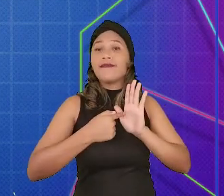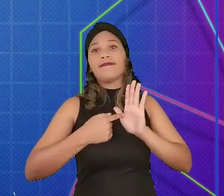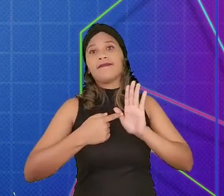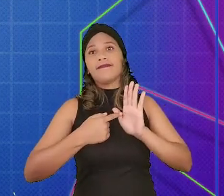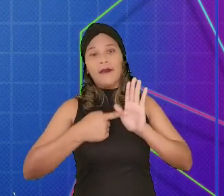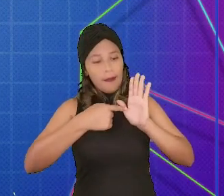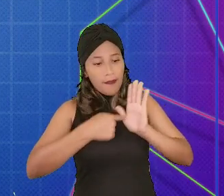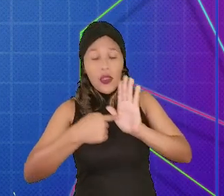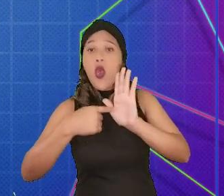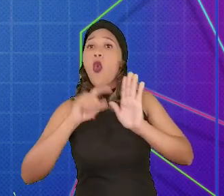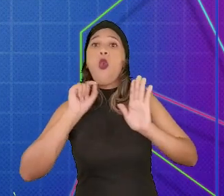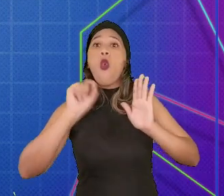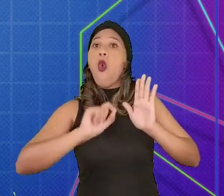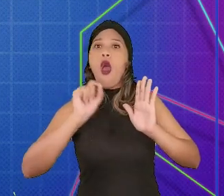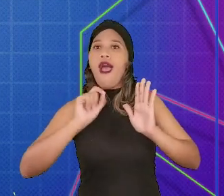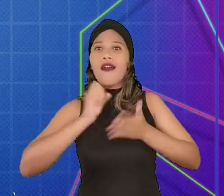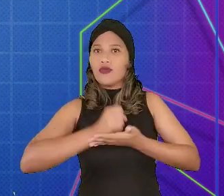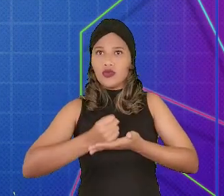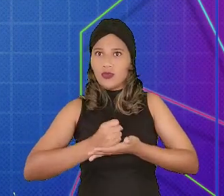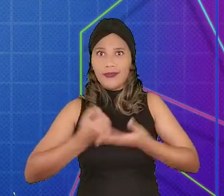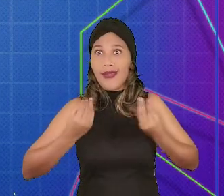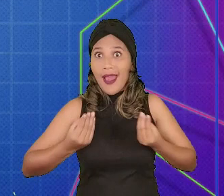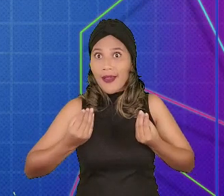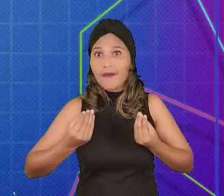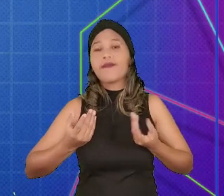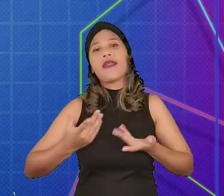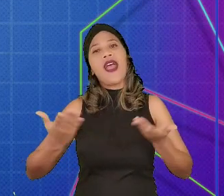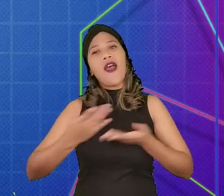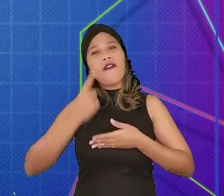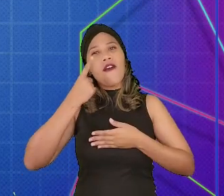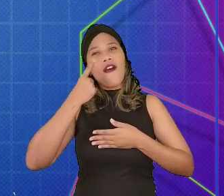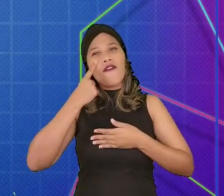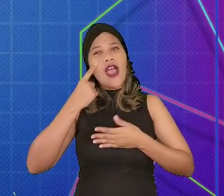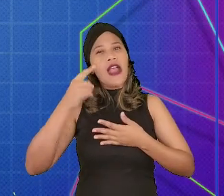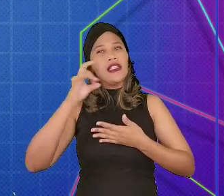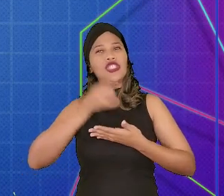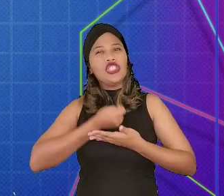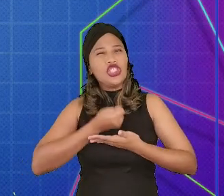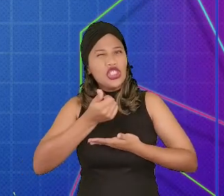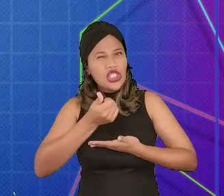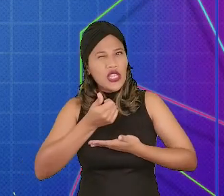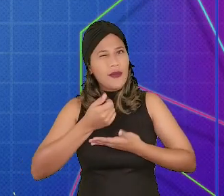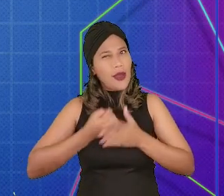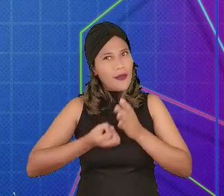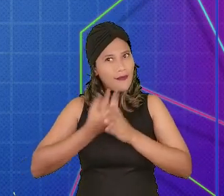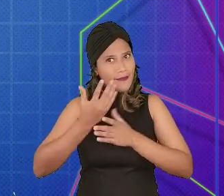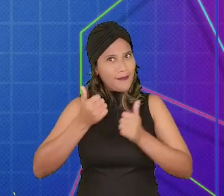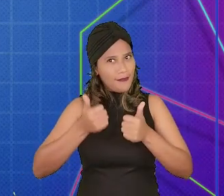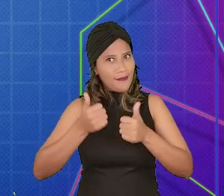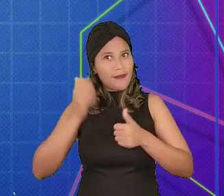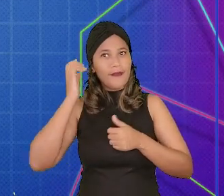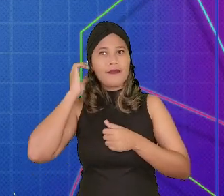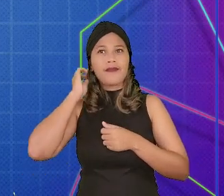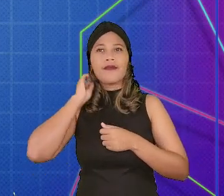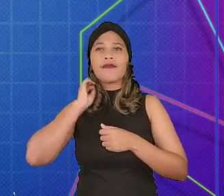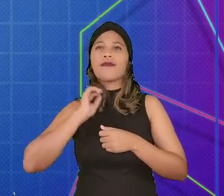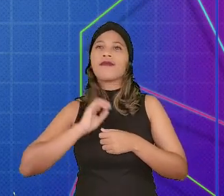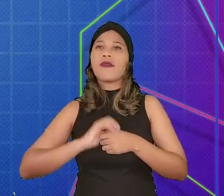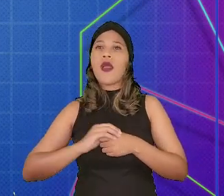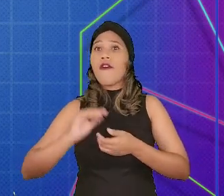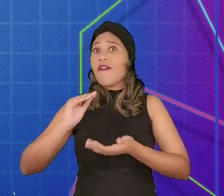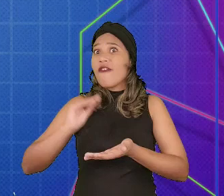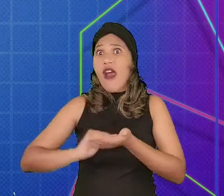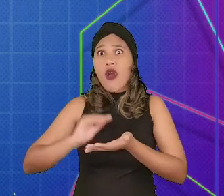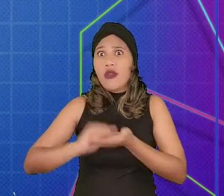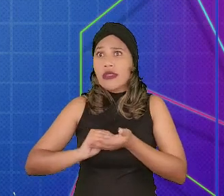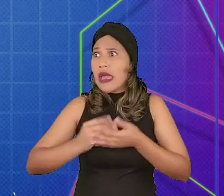seu jogo é. Então, a gente agora vai ver algumas dicas para criar esse projeto, beleza? O que não pode faltar